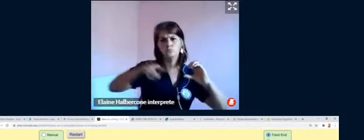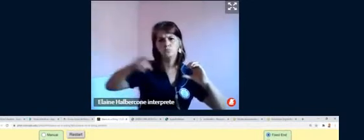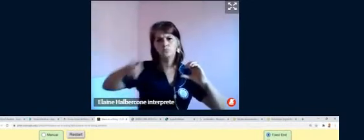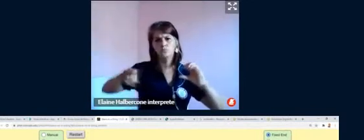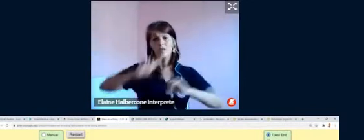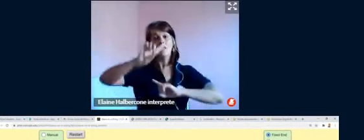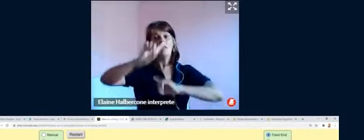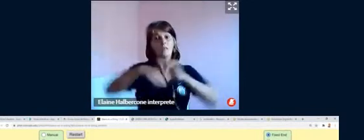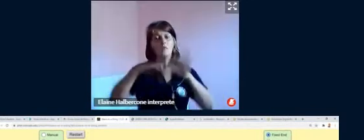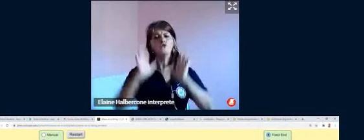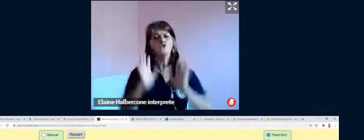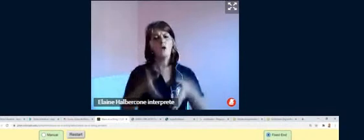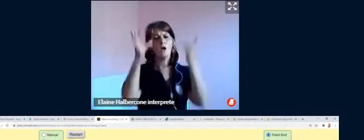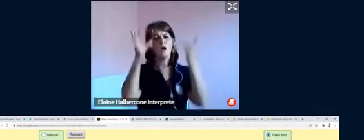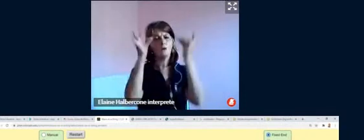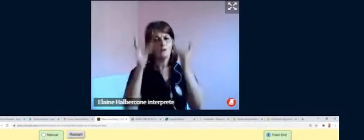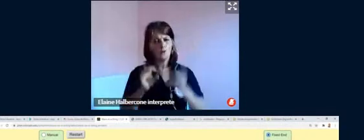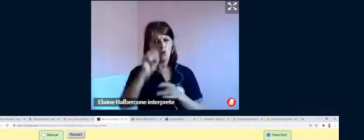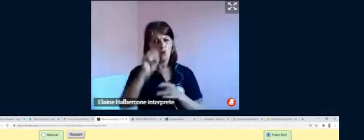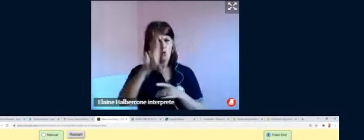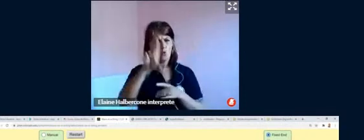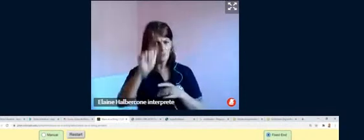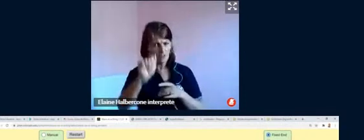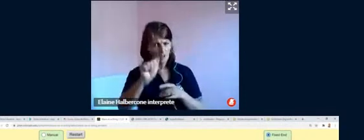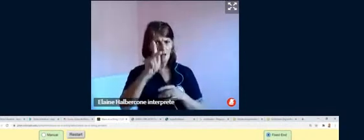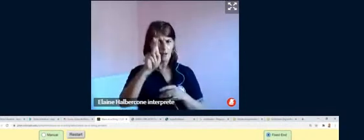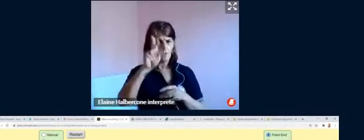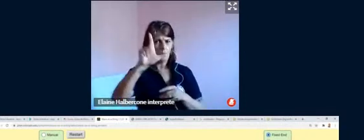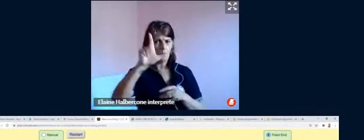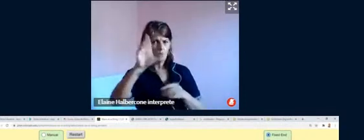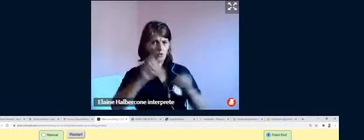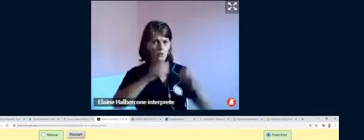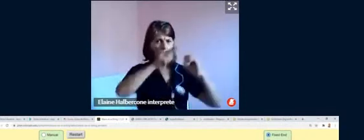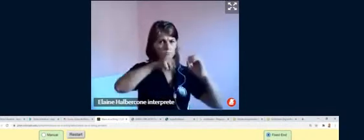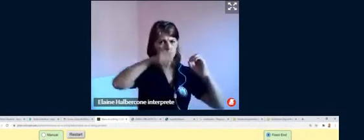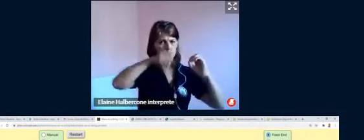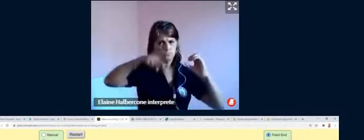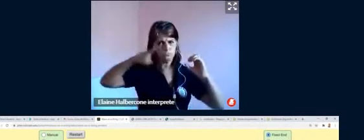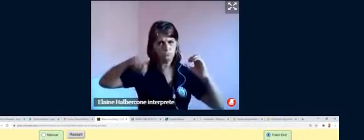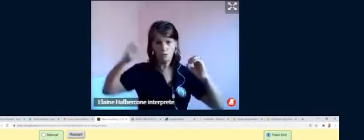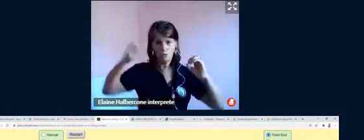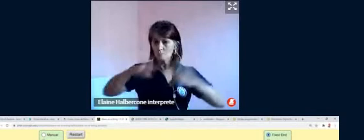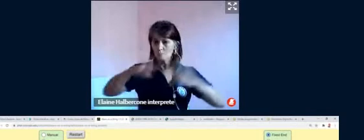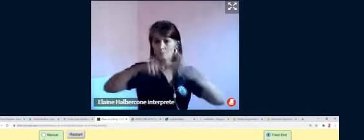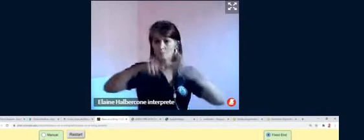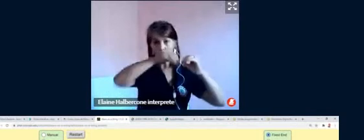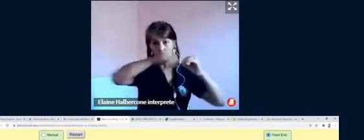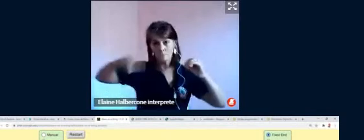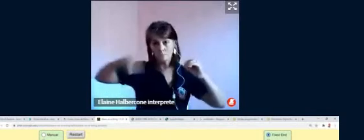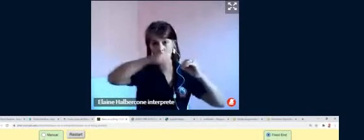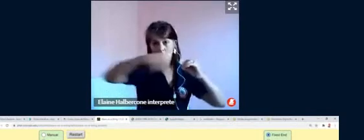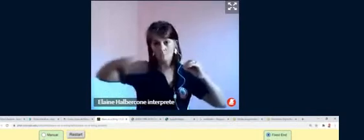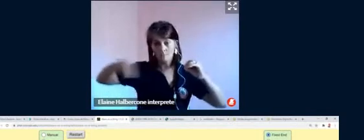Depois que a gente define, então, que é uma onda, um pulso que se propaga sem necessariamente haver transporte de matéria.